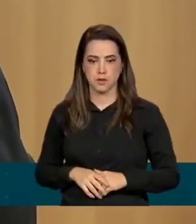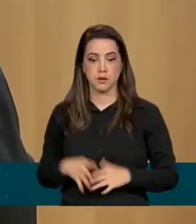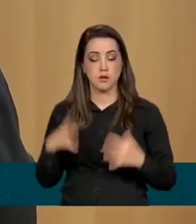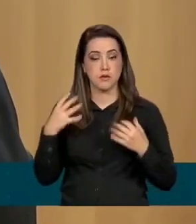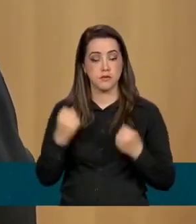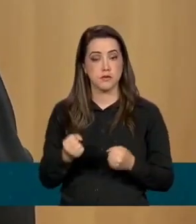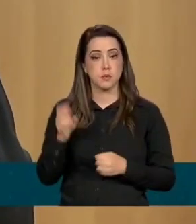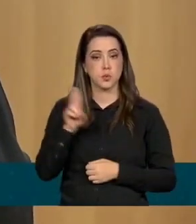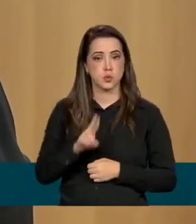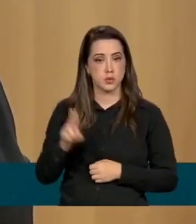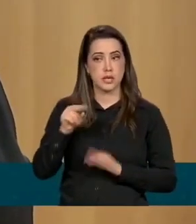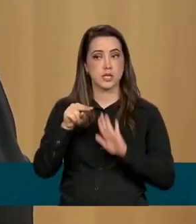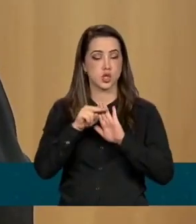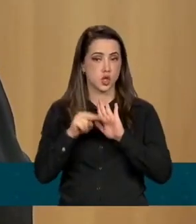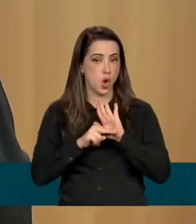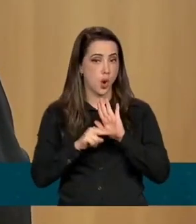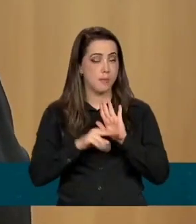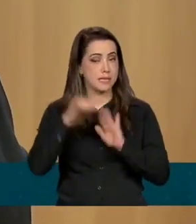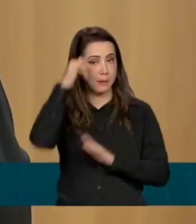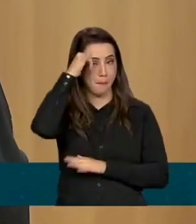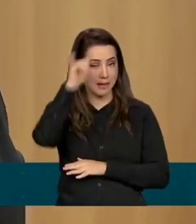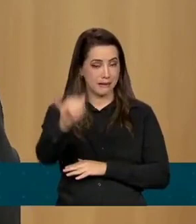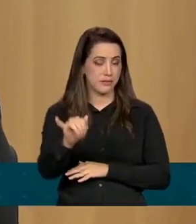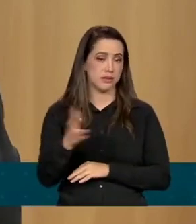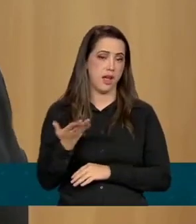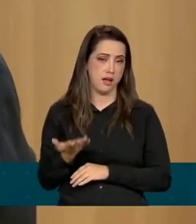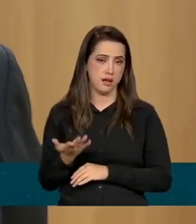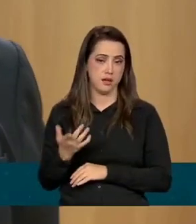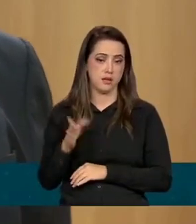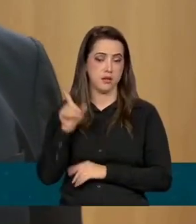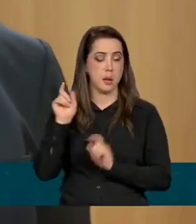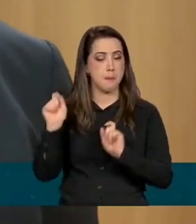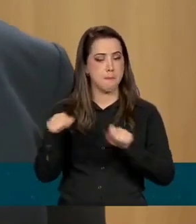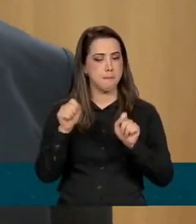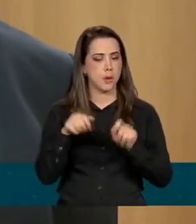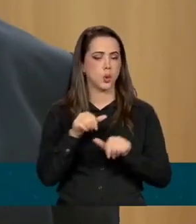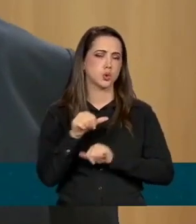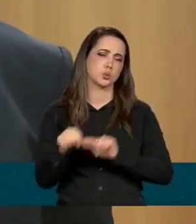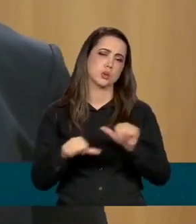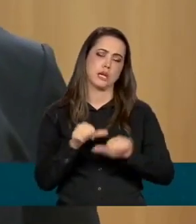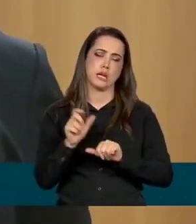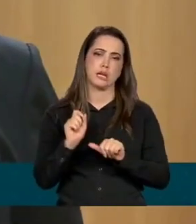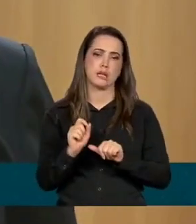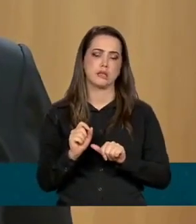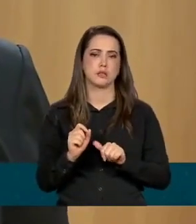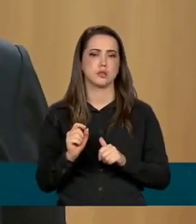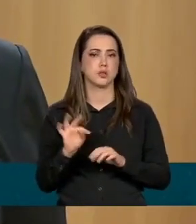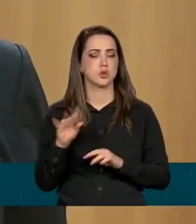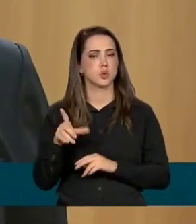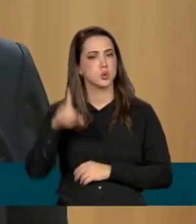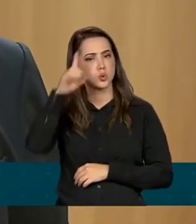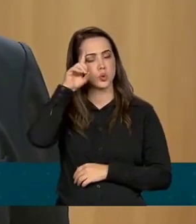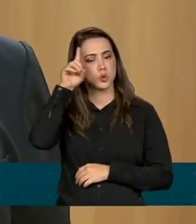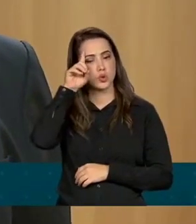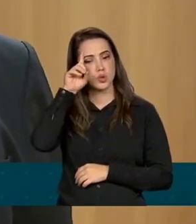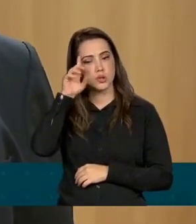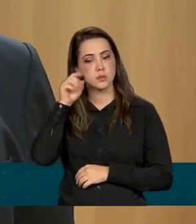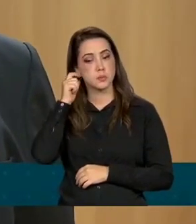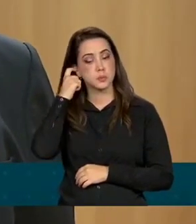vamos adotar essas medidas preventivas. É claro que isso é sujeito a reexame todos os